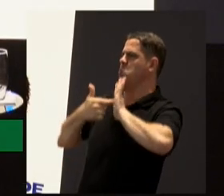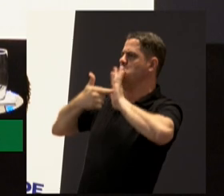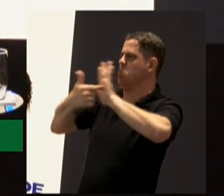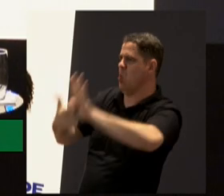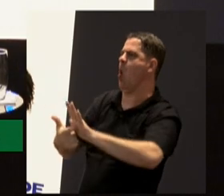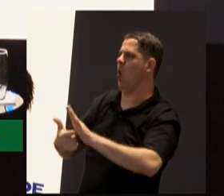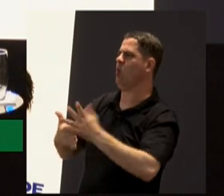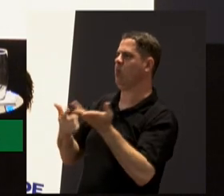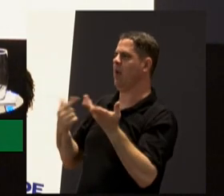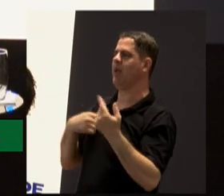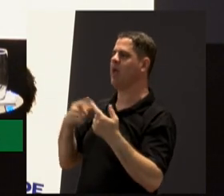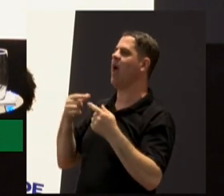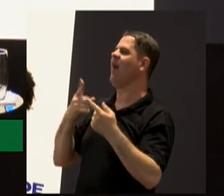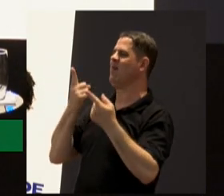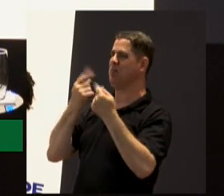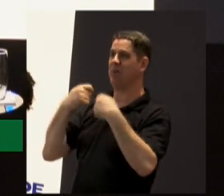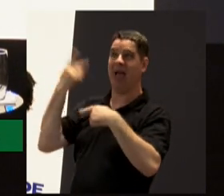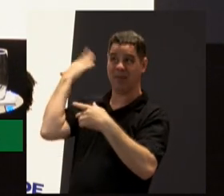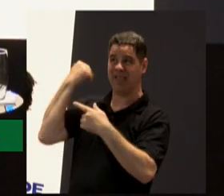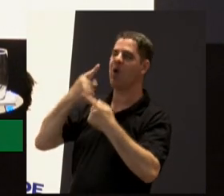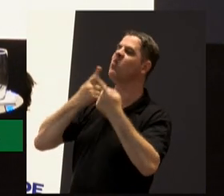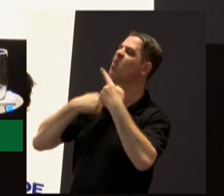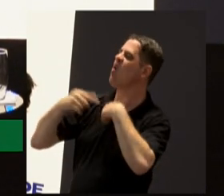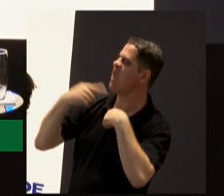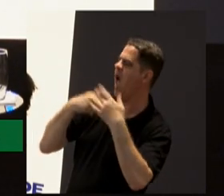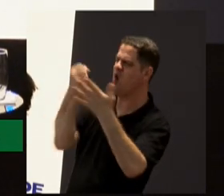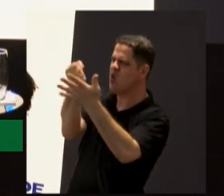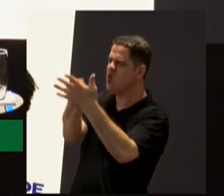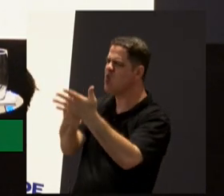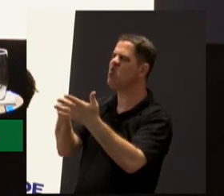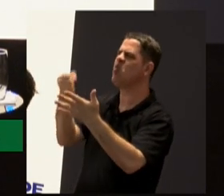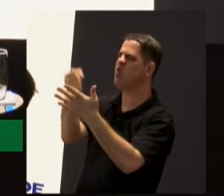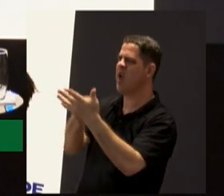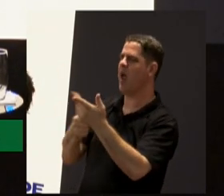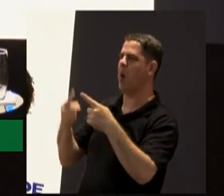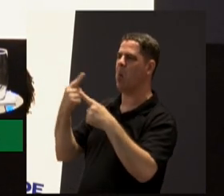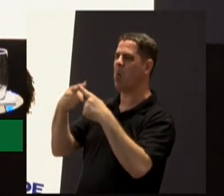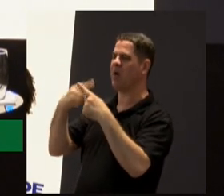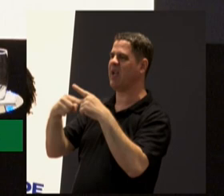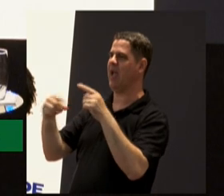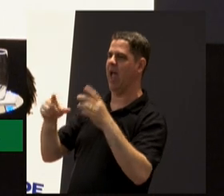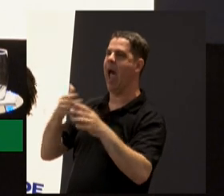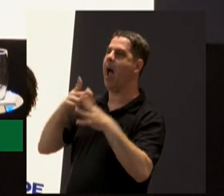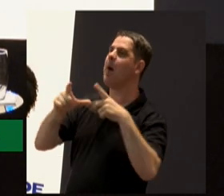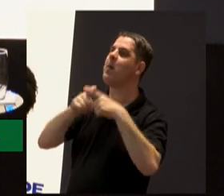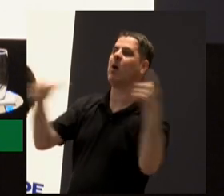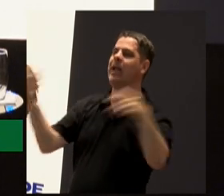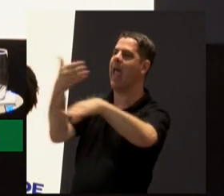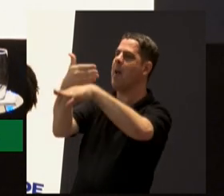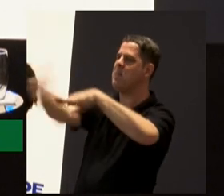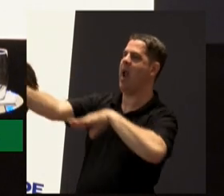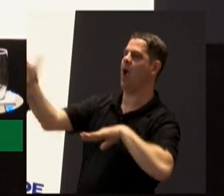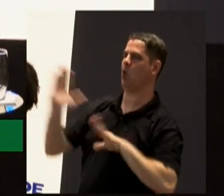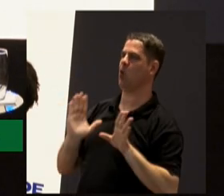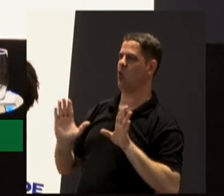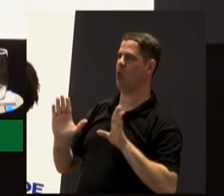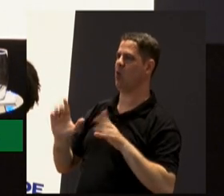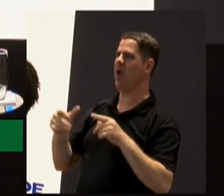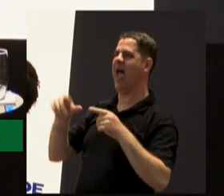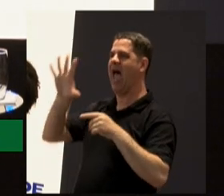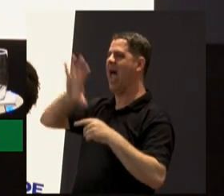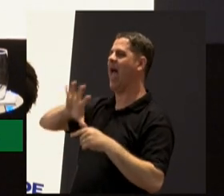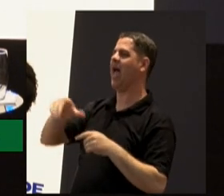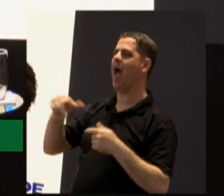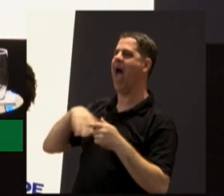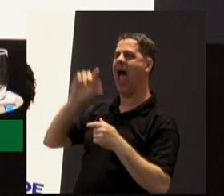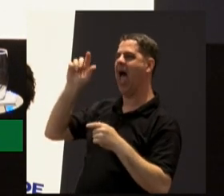que é preciso ter muita vontade para um conjunto daquele absolutamente branco, germânico,